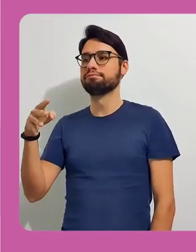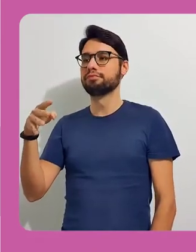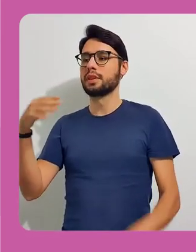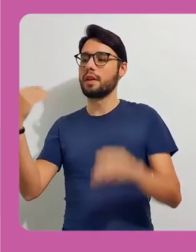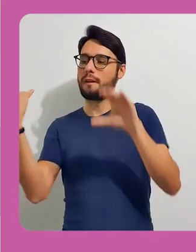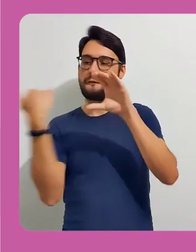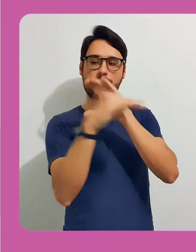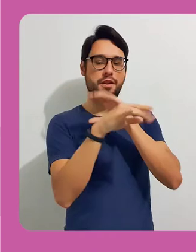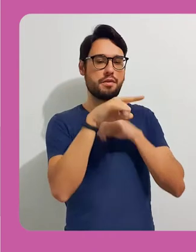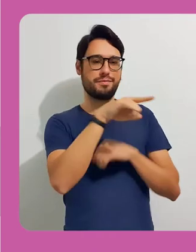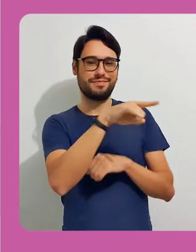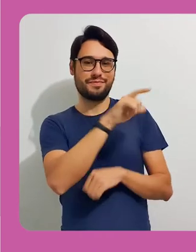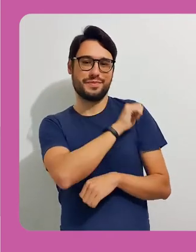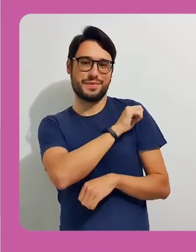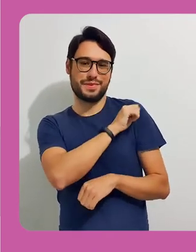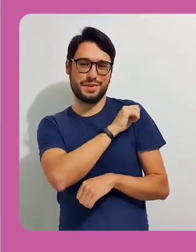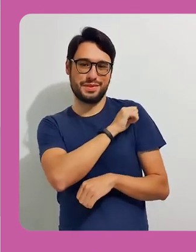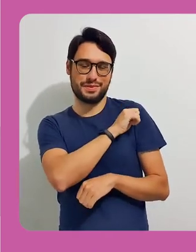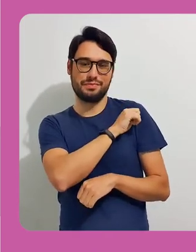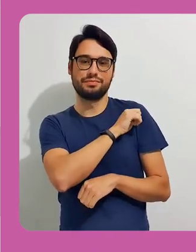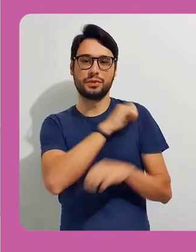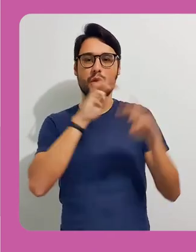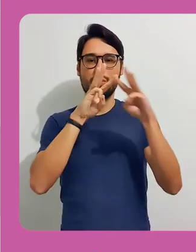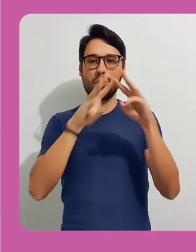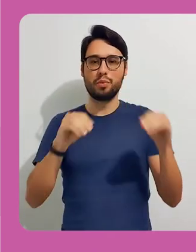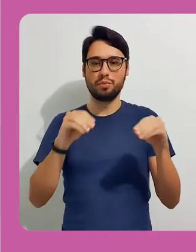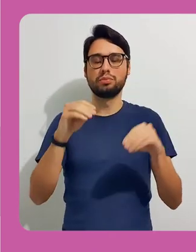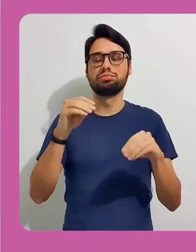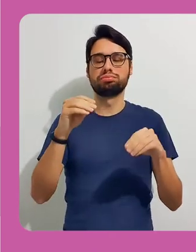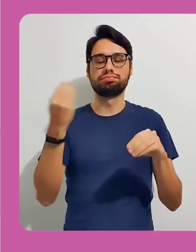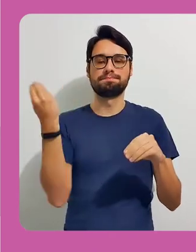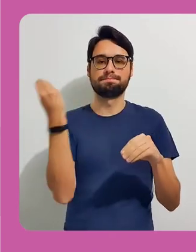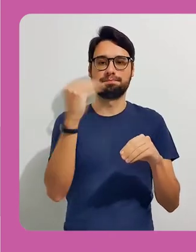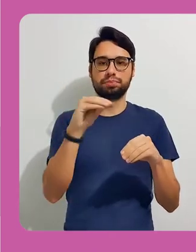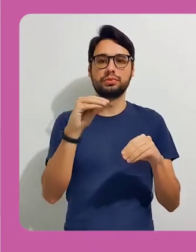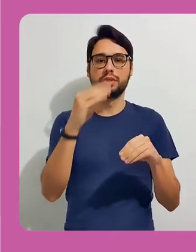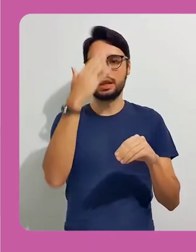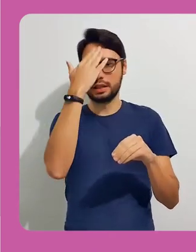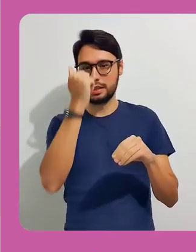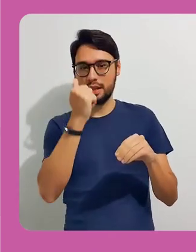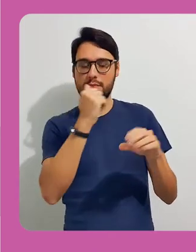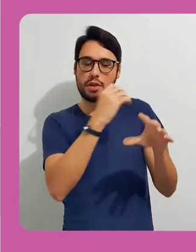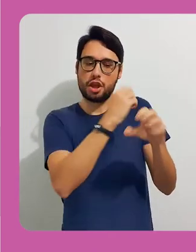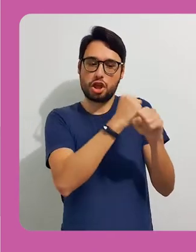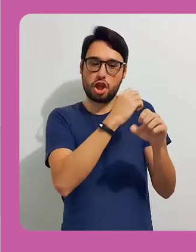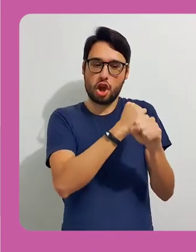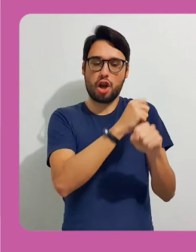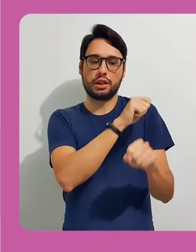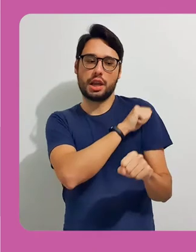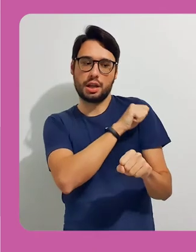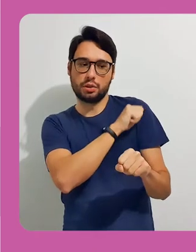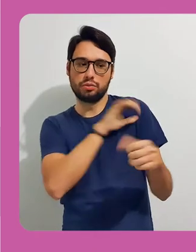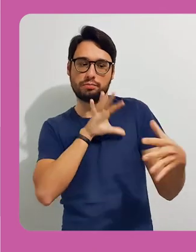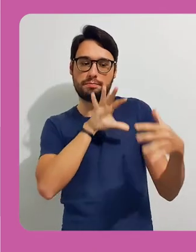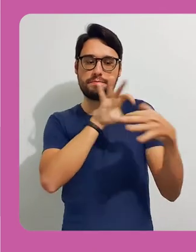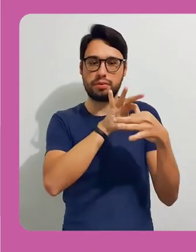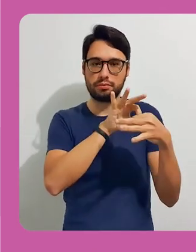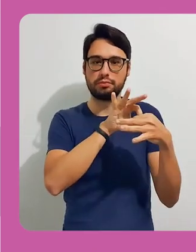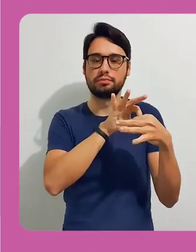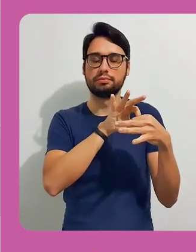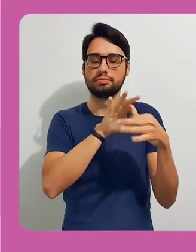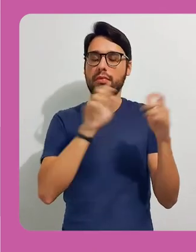planilha né e envia essas notas com o nome zinho igualzinho como aparece no mundo para ele que o